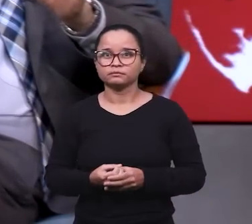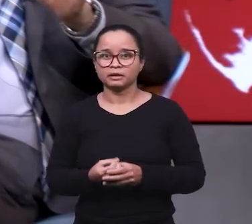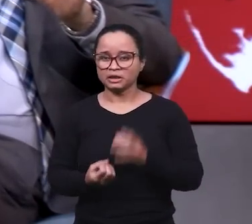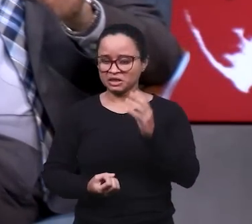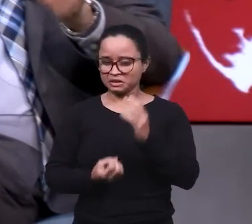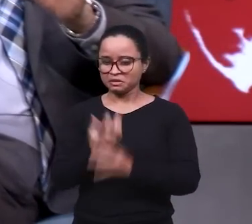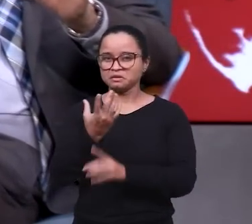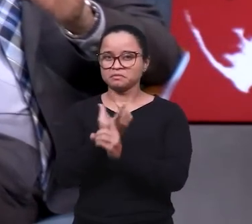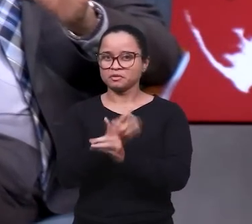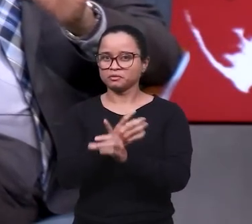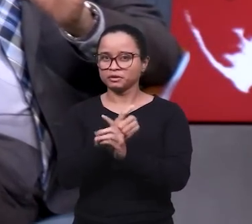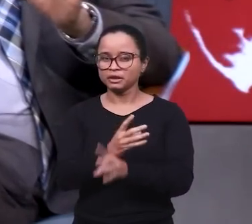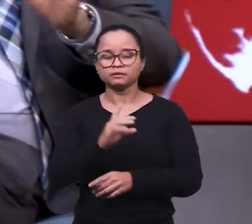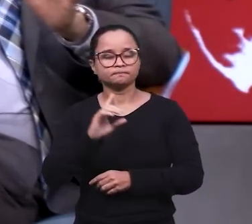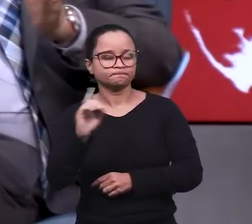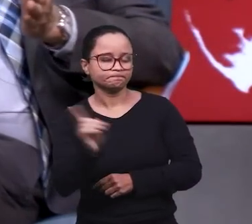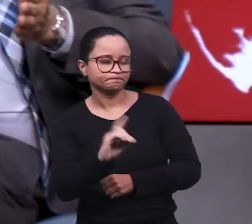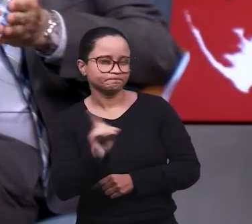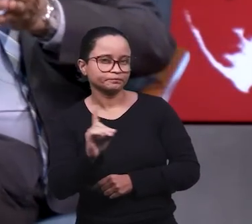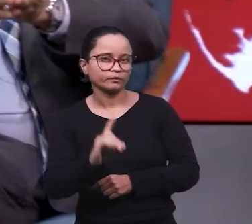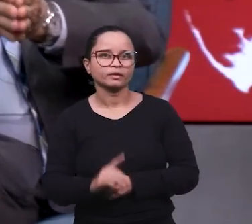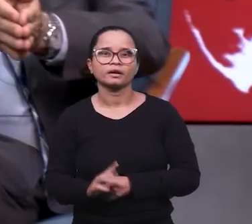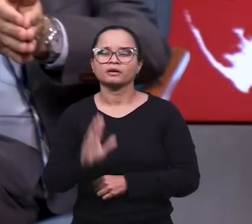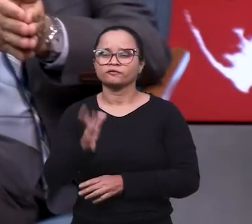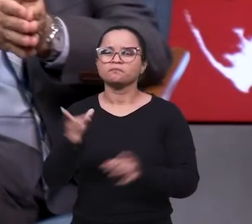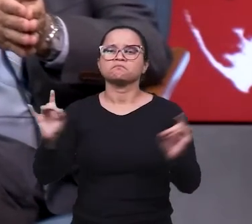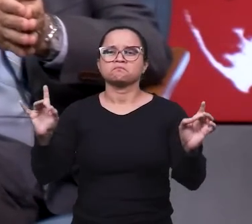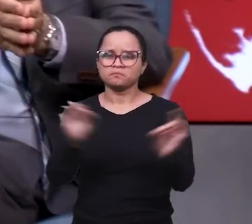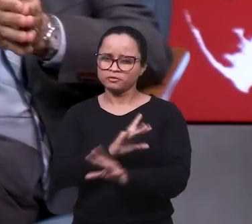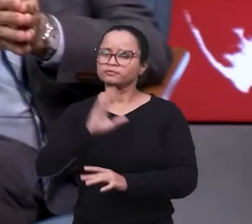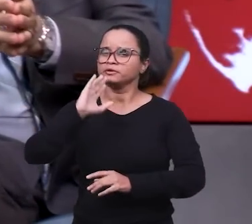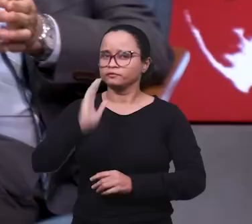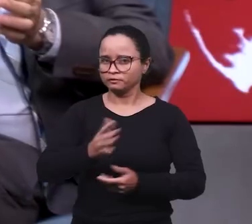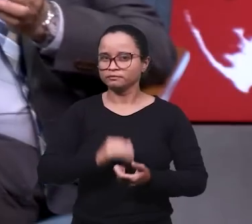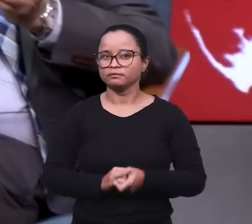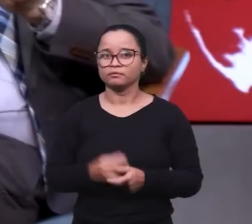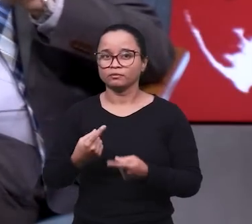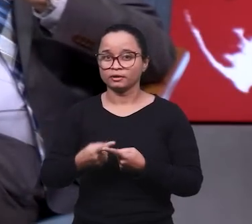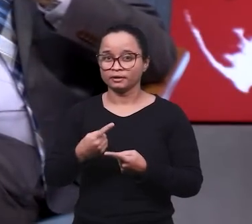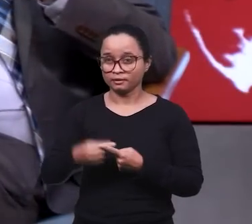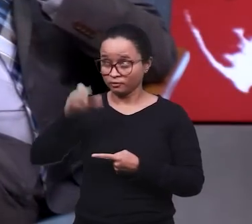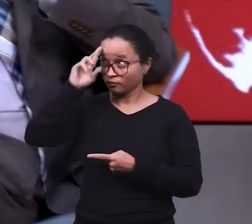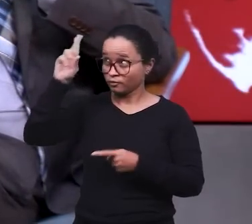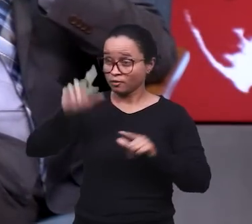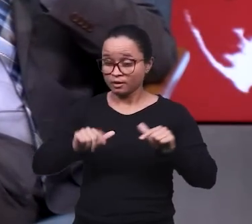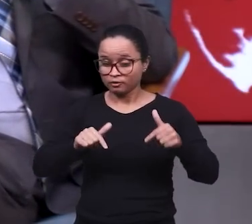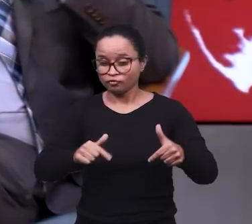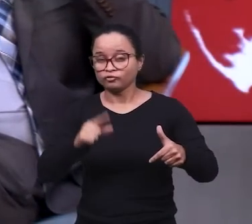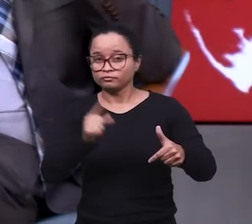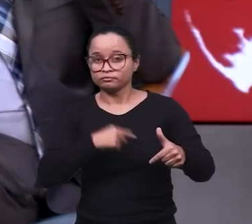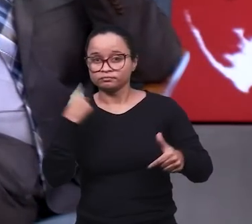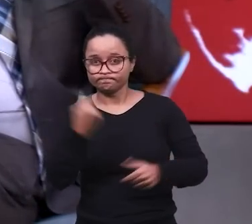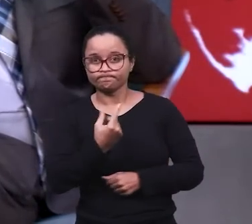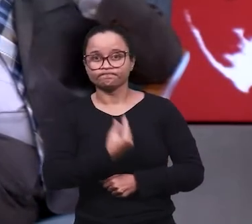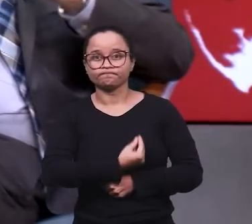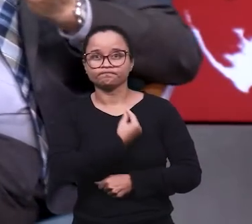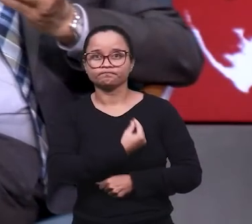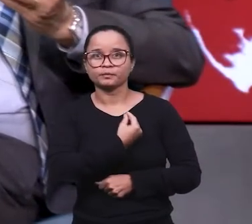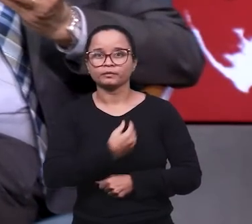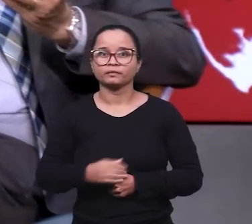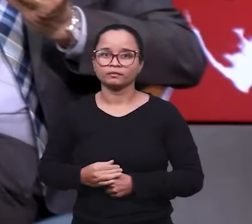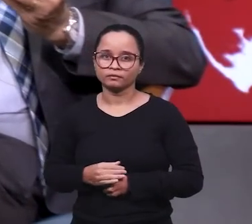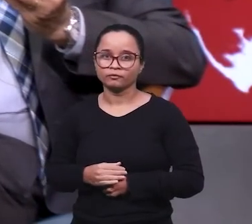doutrina. Não, a doutrina já está estabelecida. O que o Senhor fez conosco foi nos